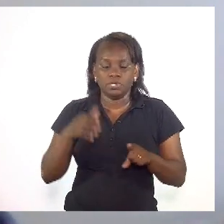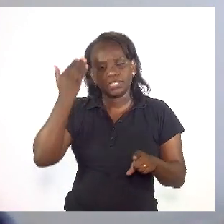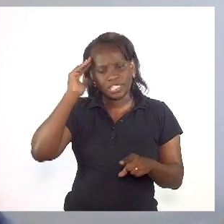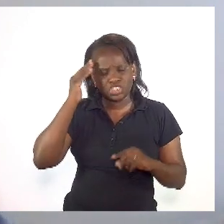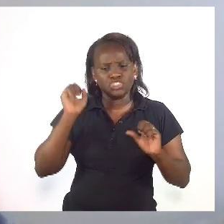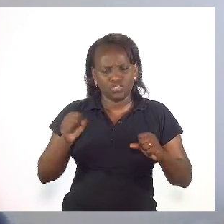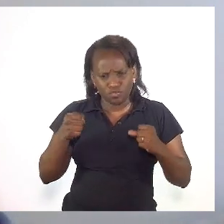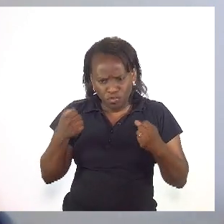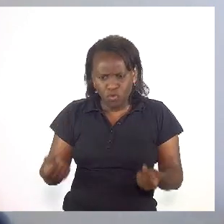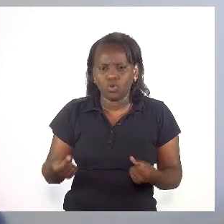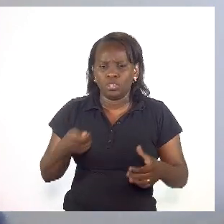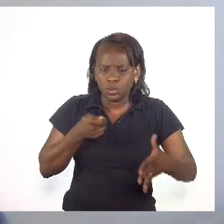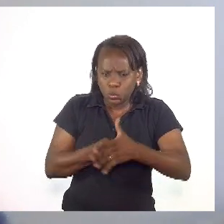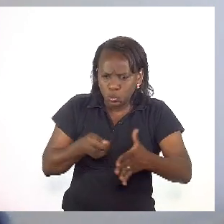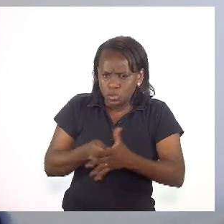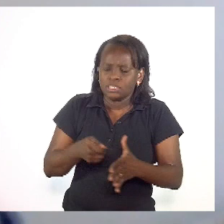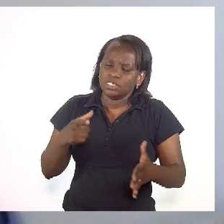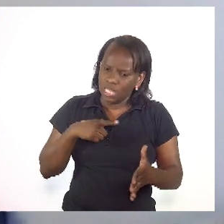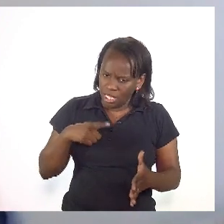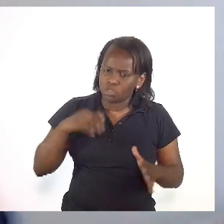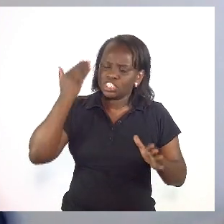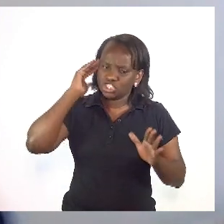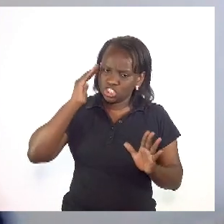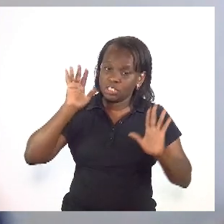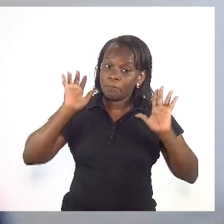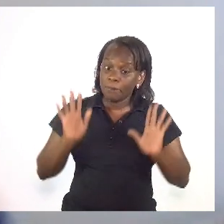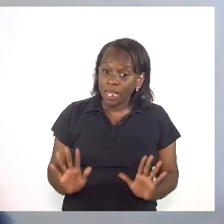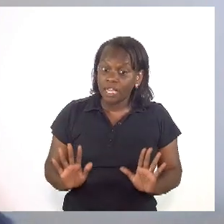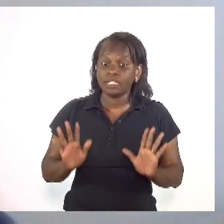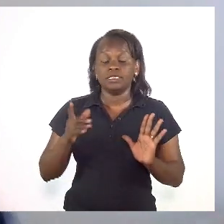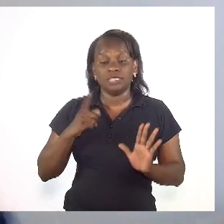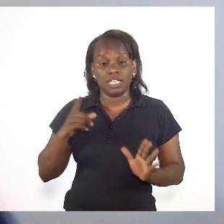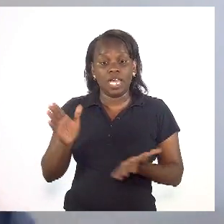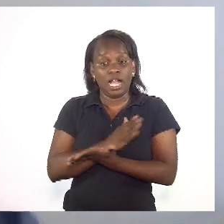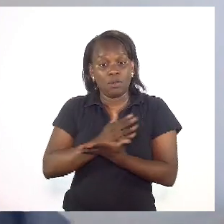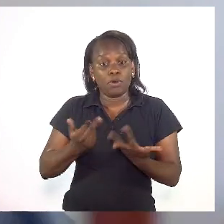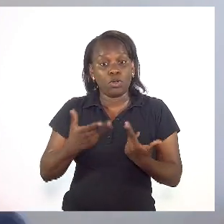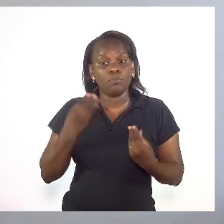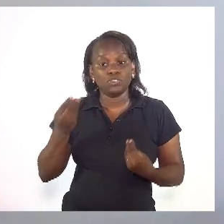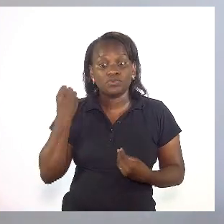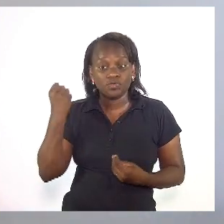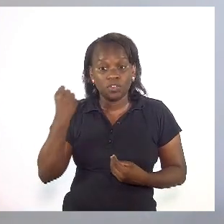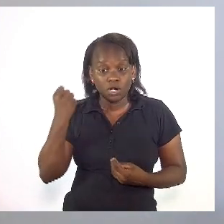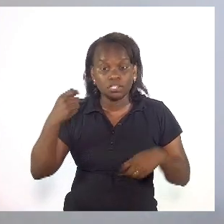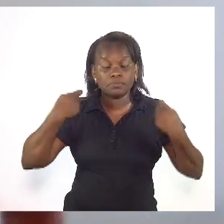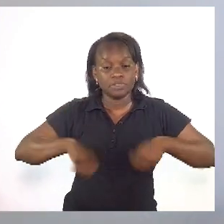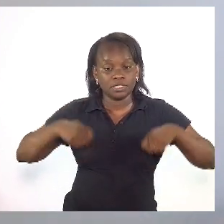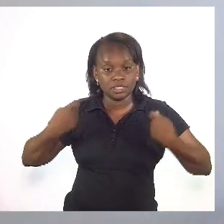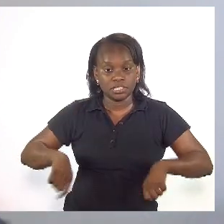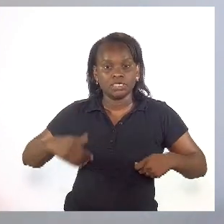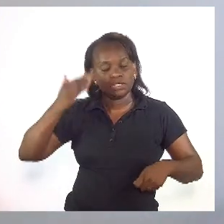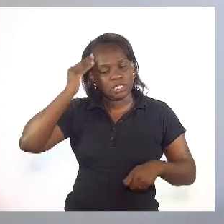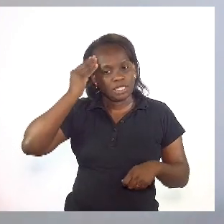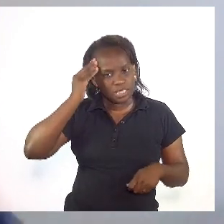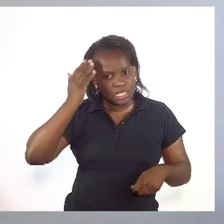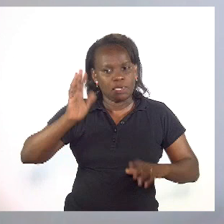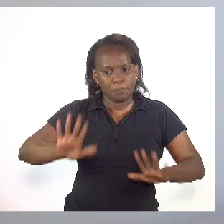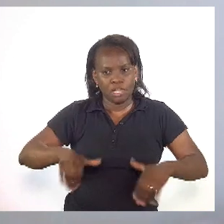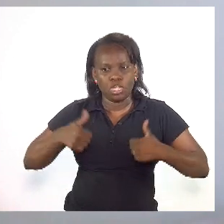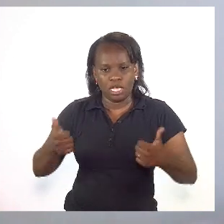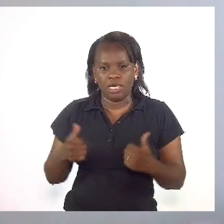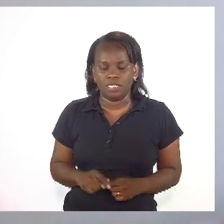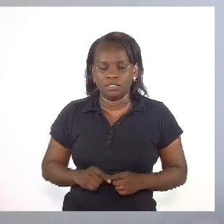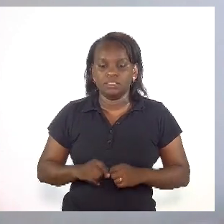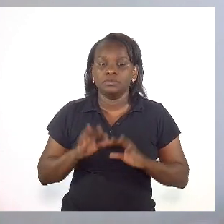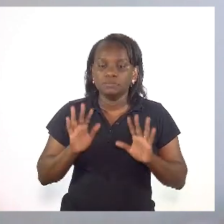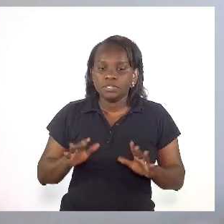esforços, entendendo a luta que está acontecendo, mas existem pontos muito fortes que ainda precisam ser entendidos e melhorados.